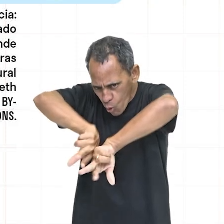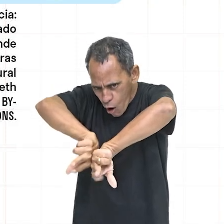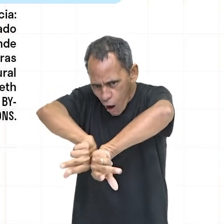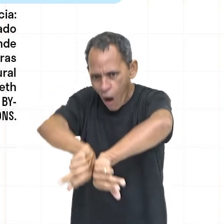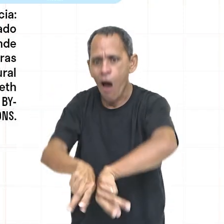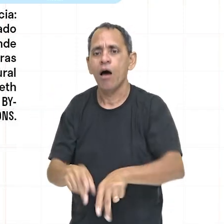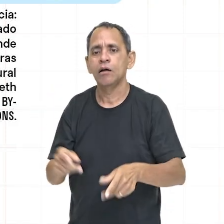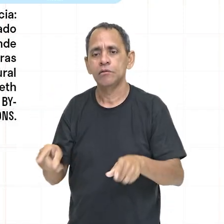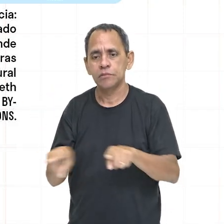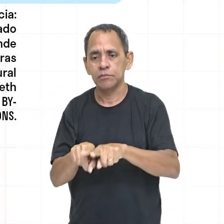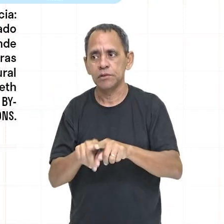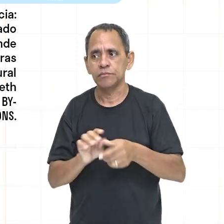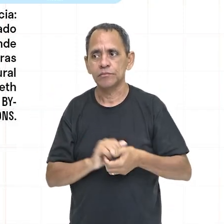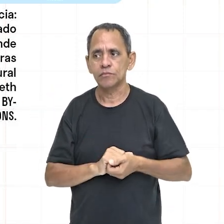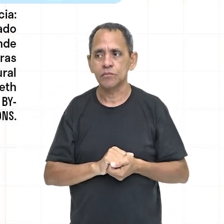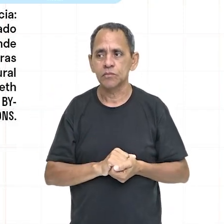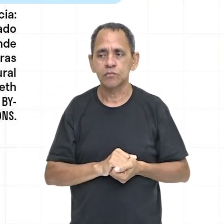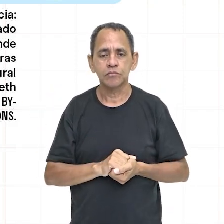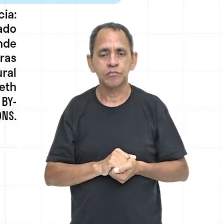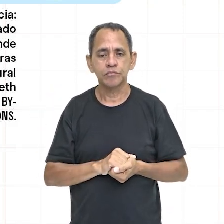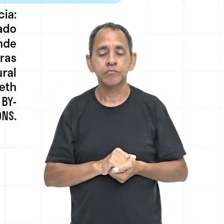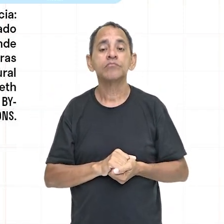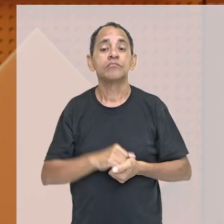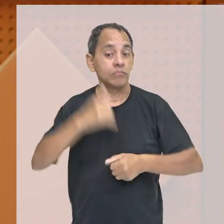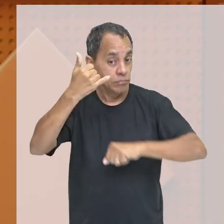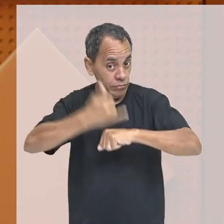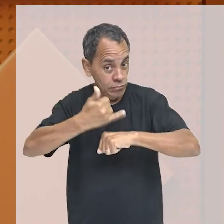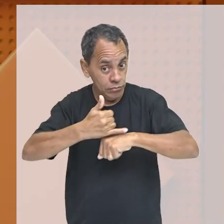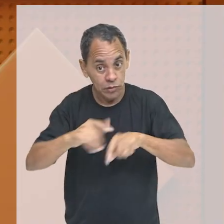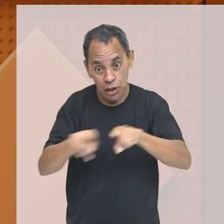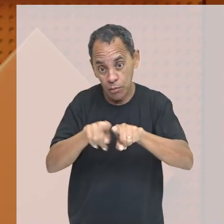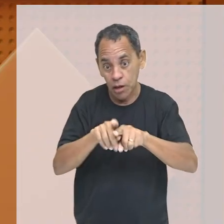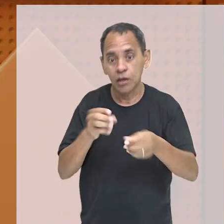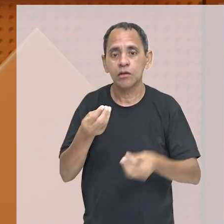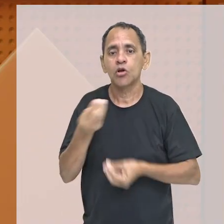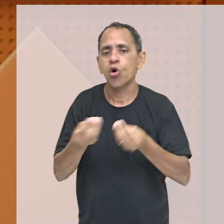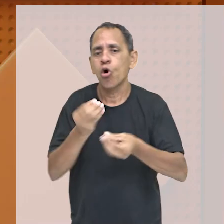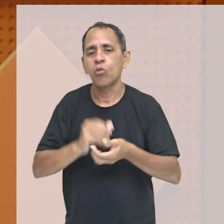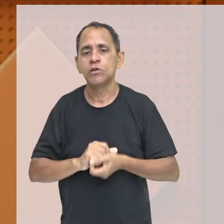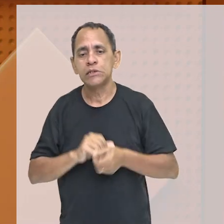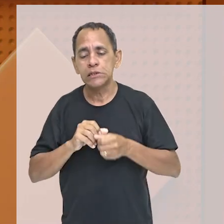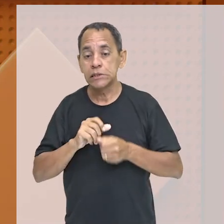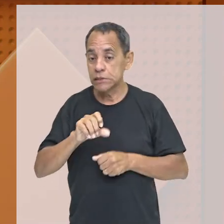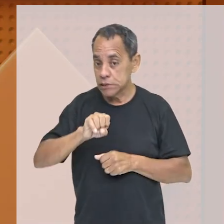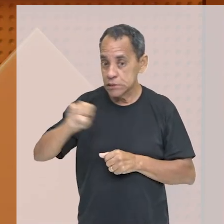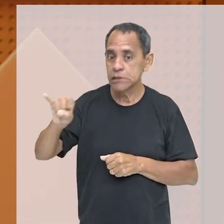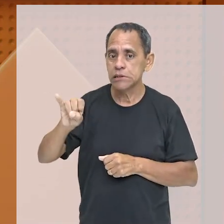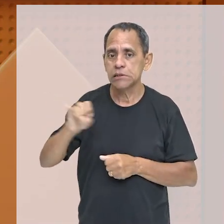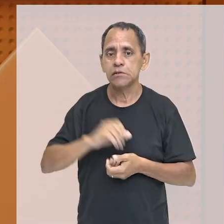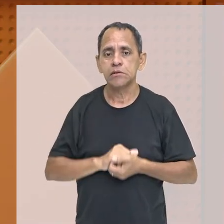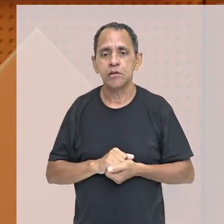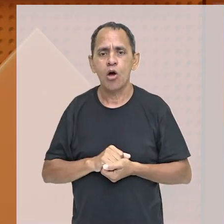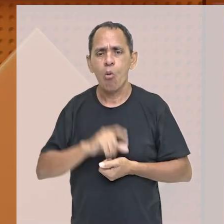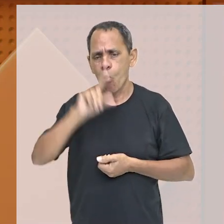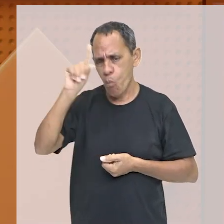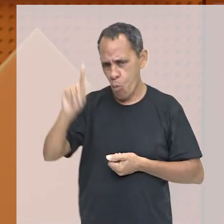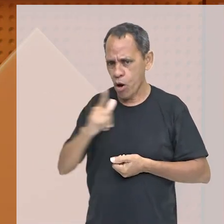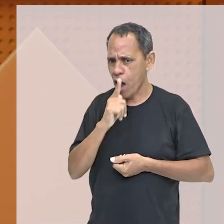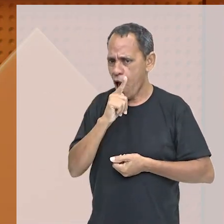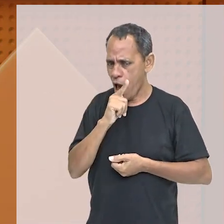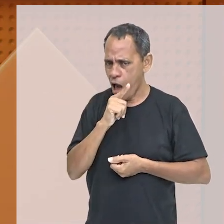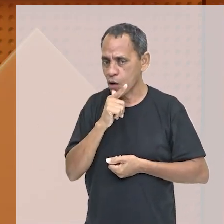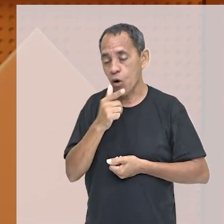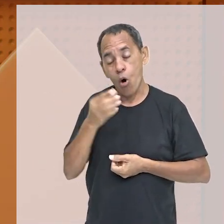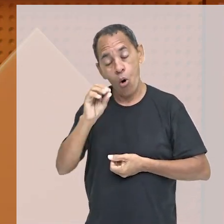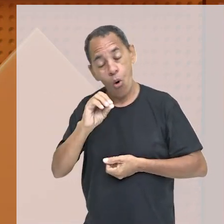áreas desérticas ali, ou com muito pouca água, elas estivessem sem, ou num